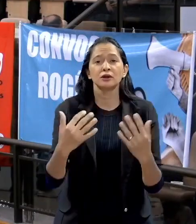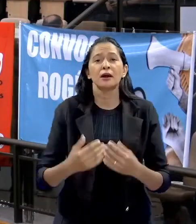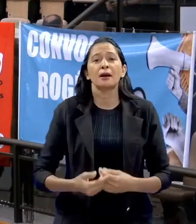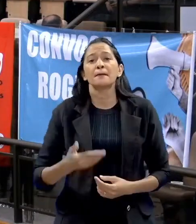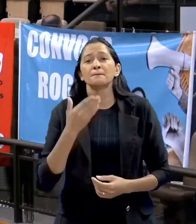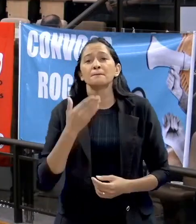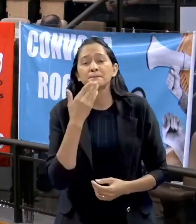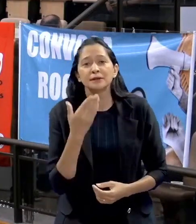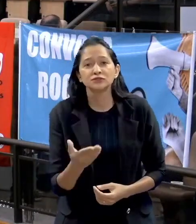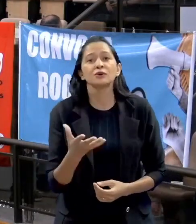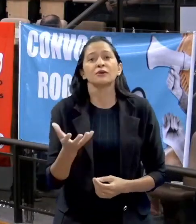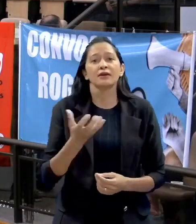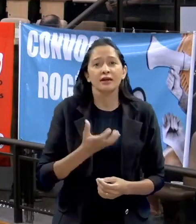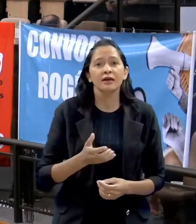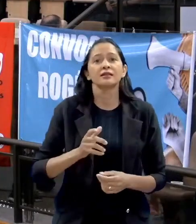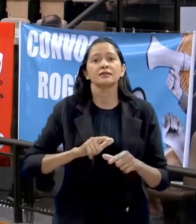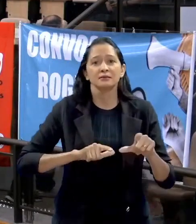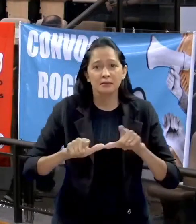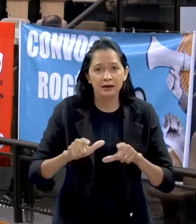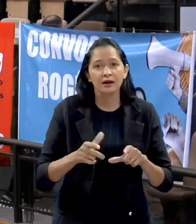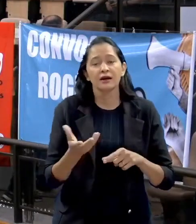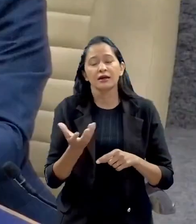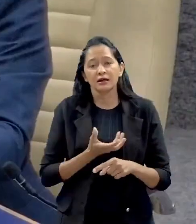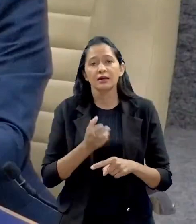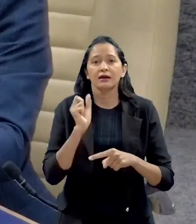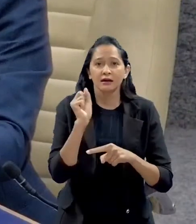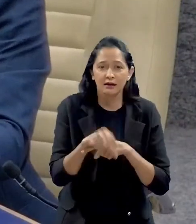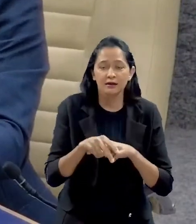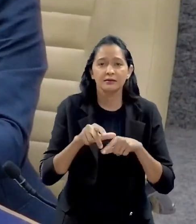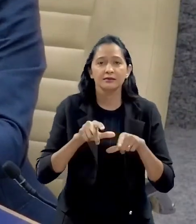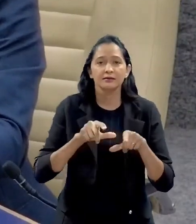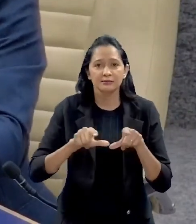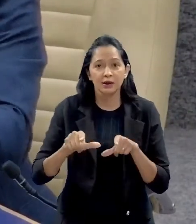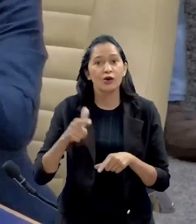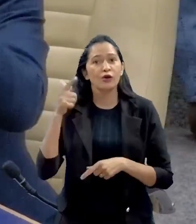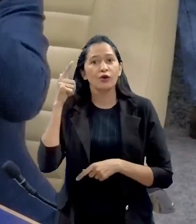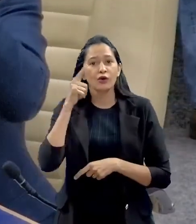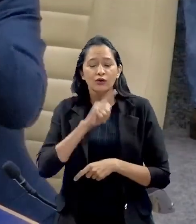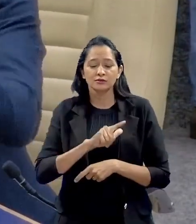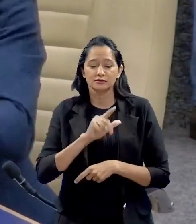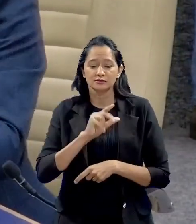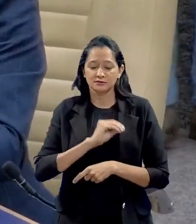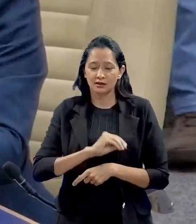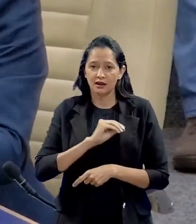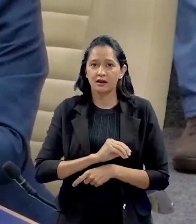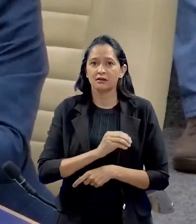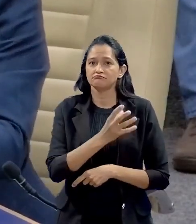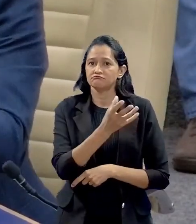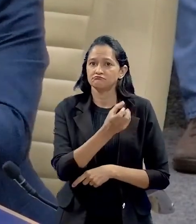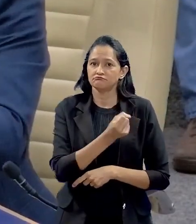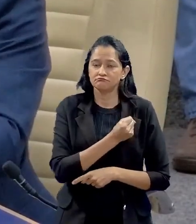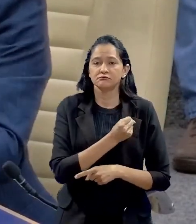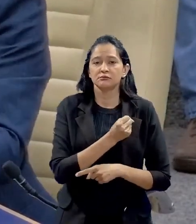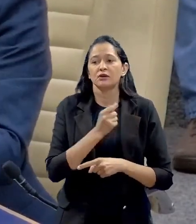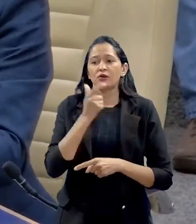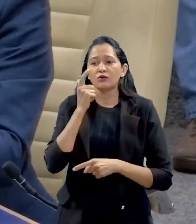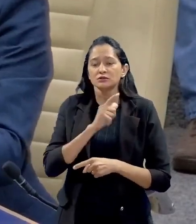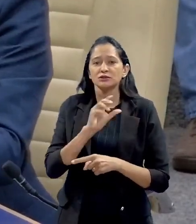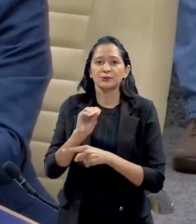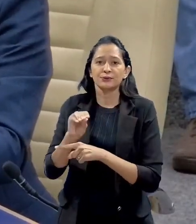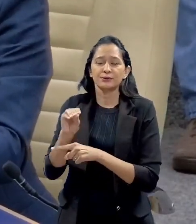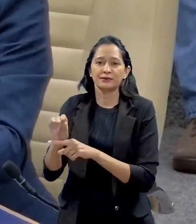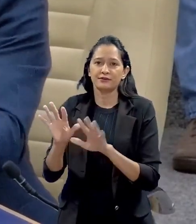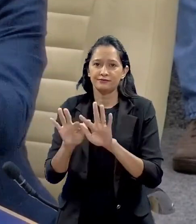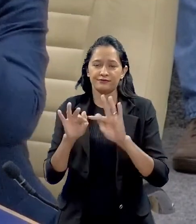trabalhar, para levar o sustento do pão de cada dia para os seus lares, para cuidar das suas famílias. As mães